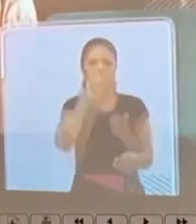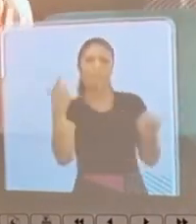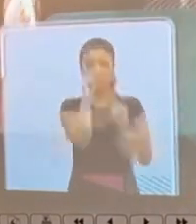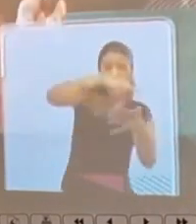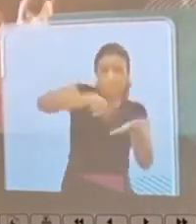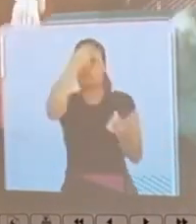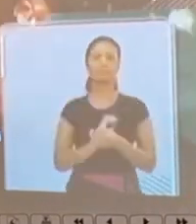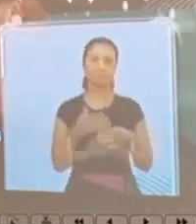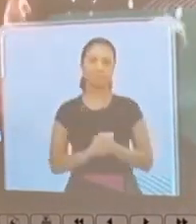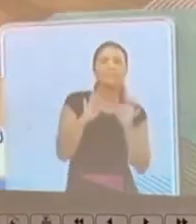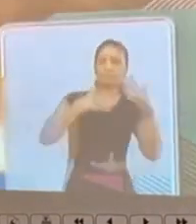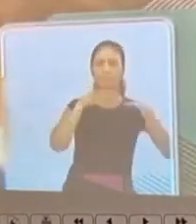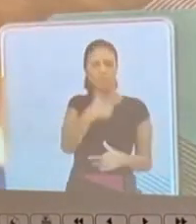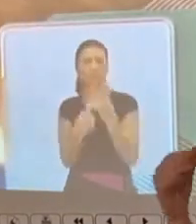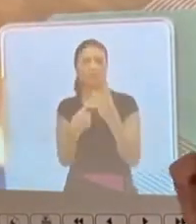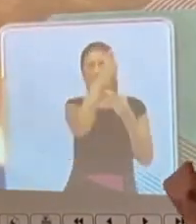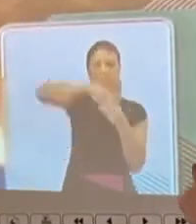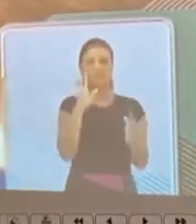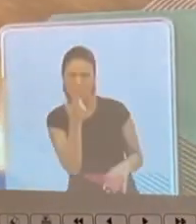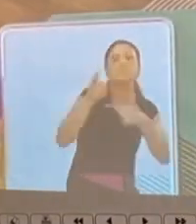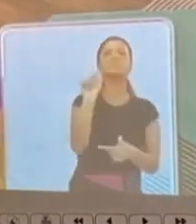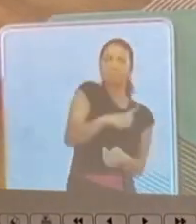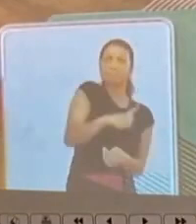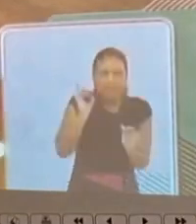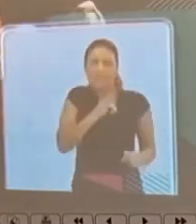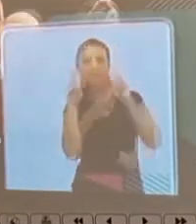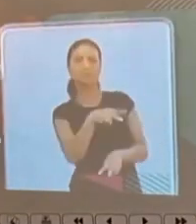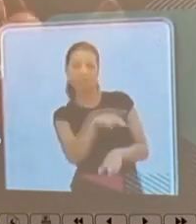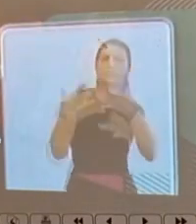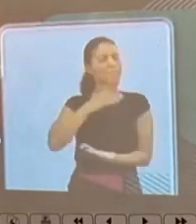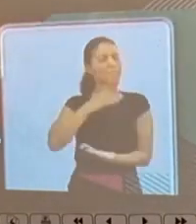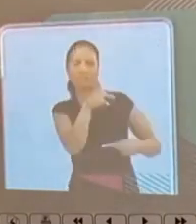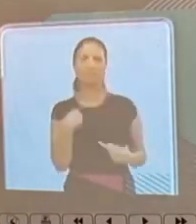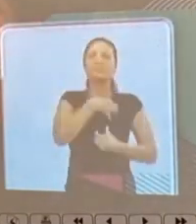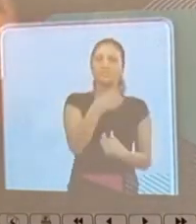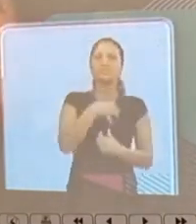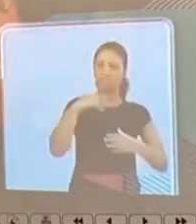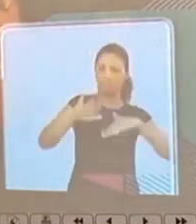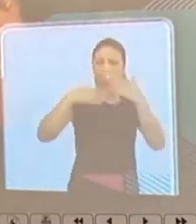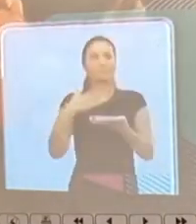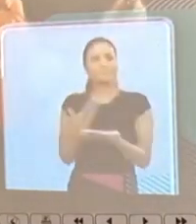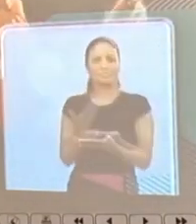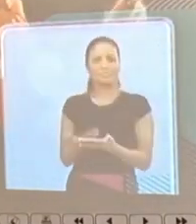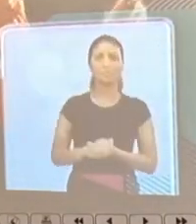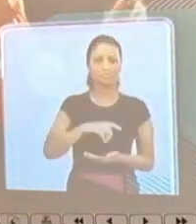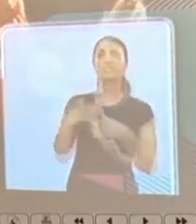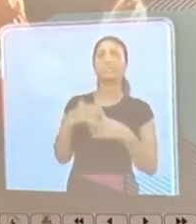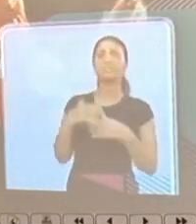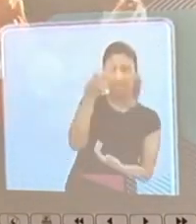da Andréia. Isso é desse que eu tava com trás da cor dos olhos.